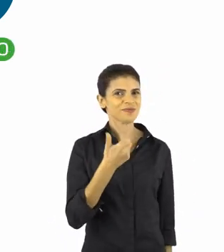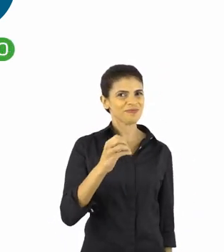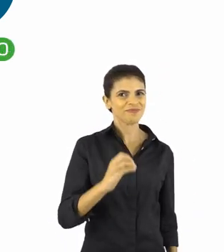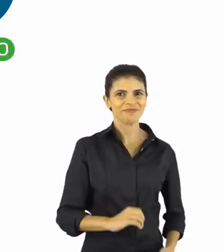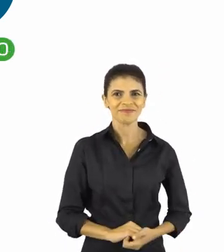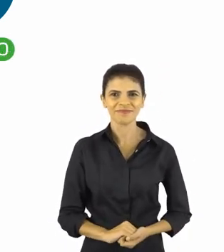aí